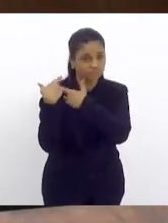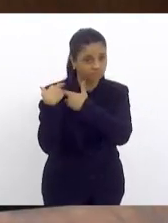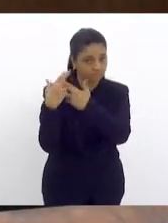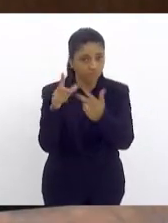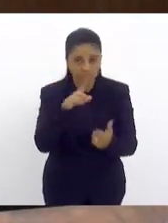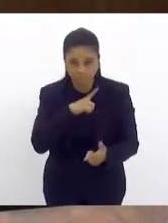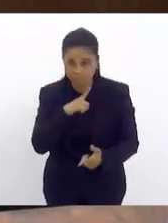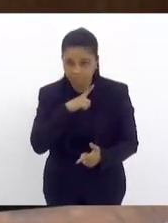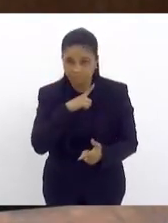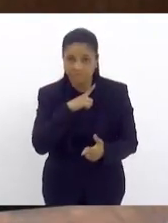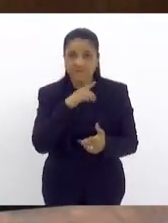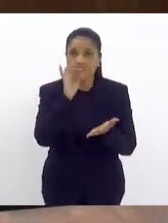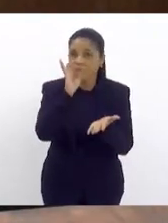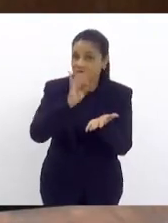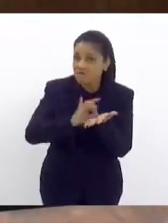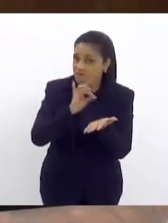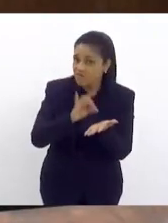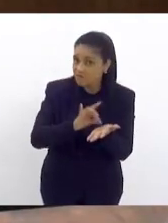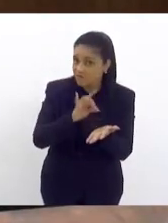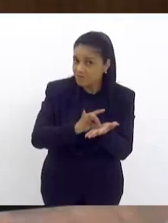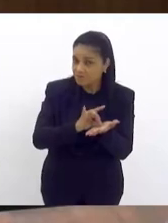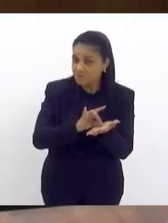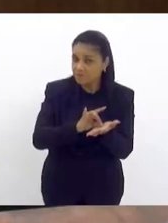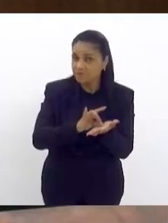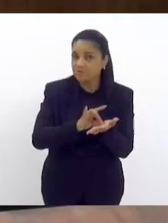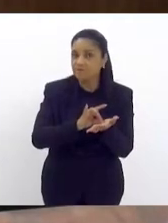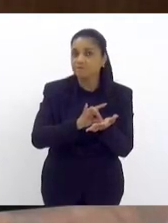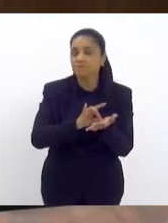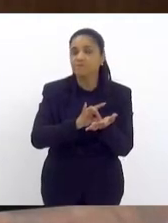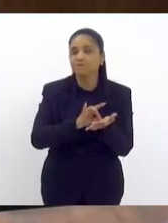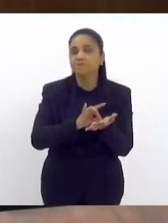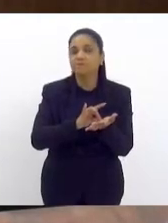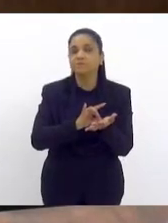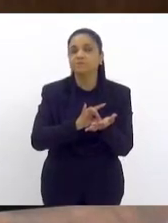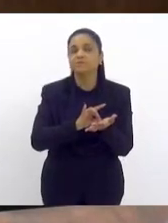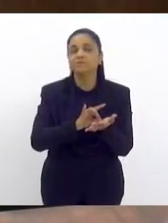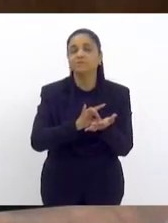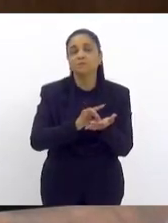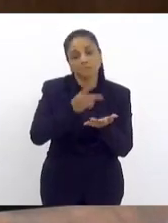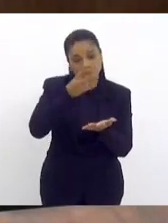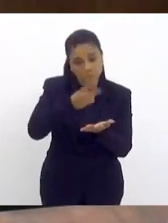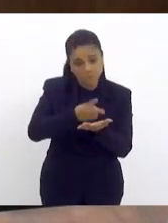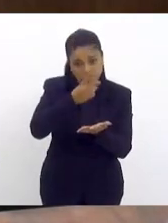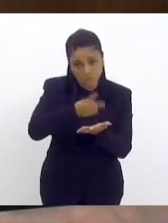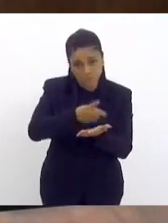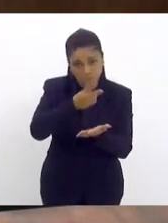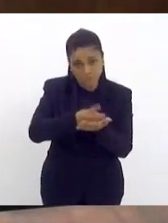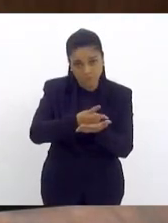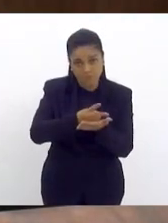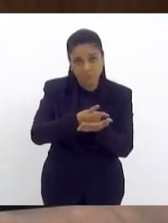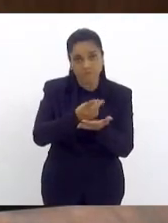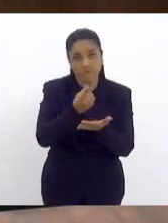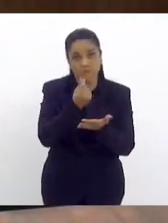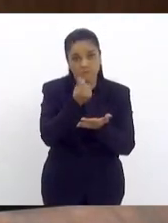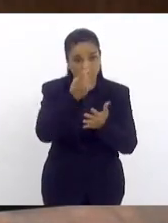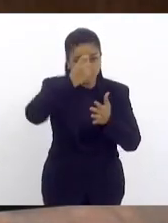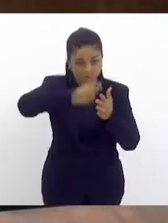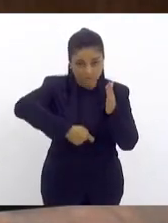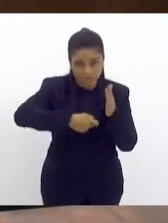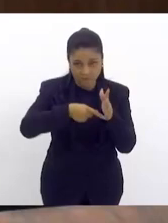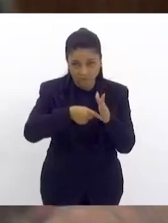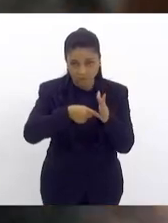Então na verdade apenas nós redefinir mantemos a mesma taxa a mesma destinação